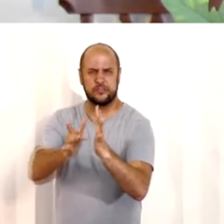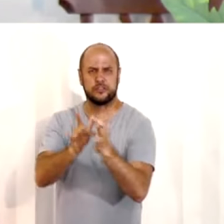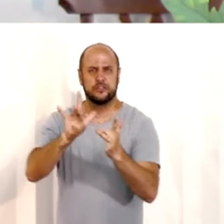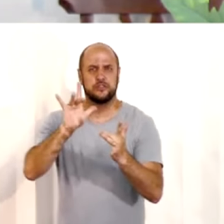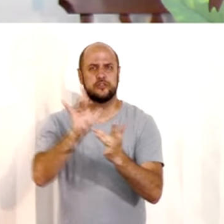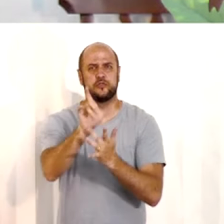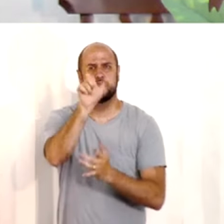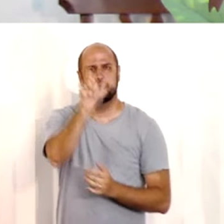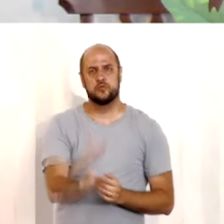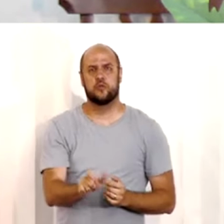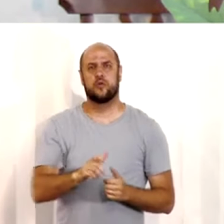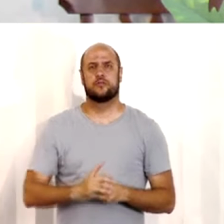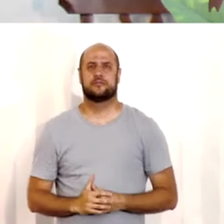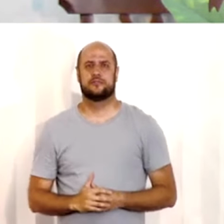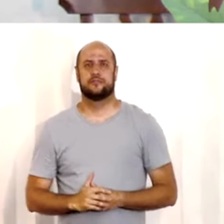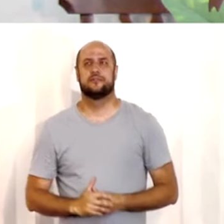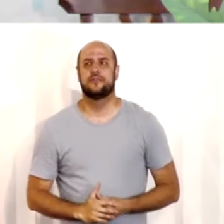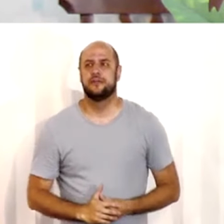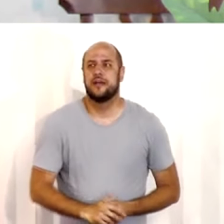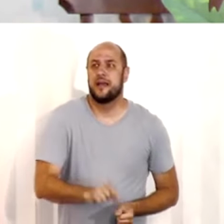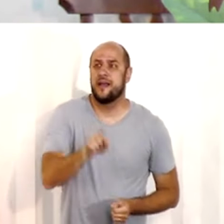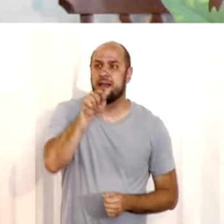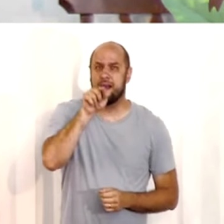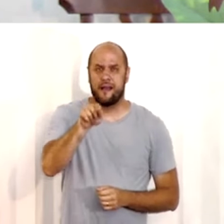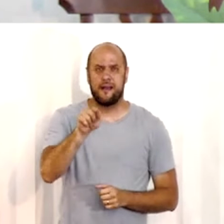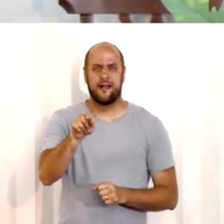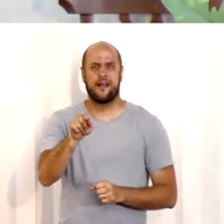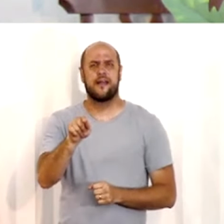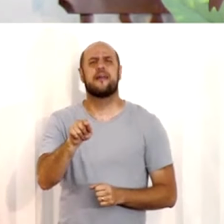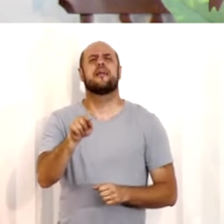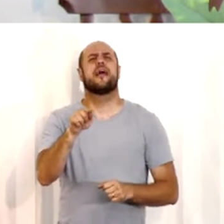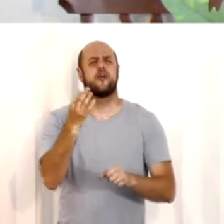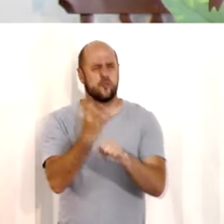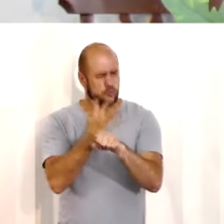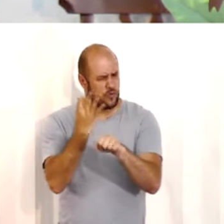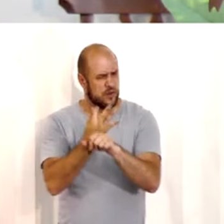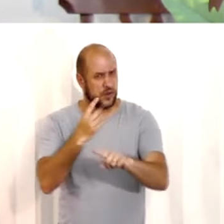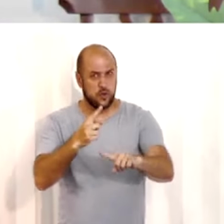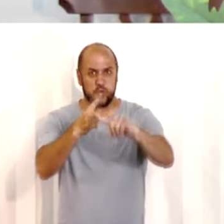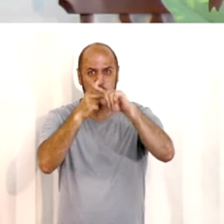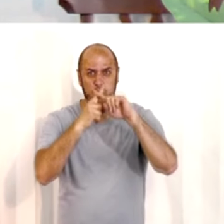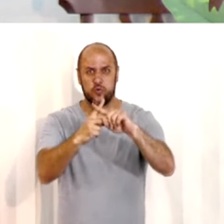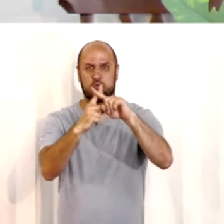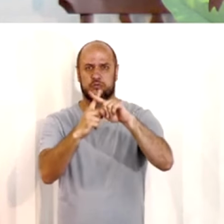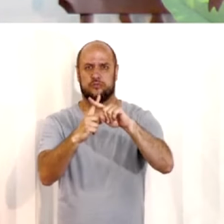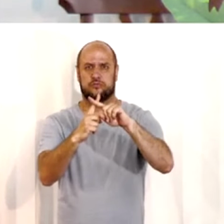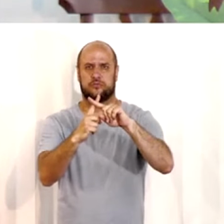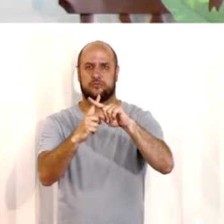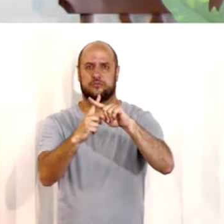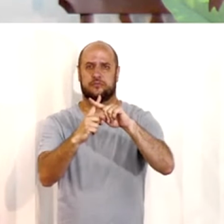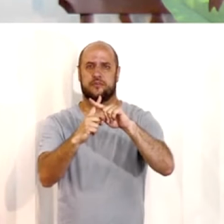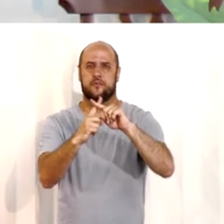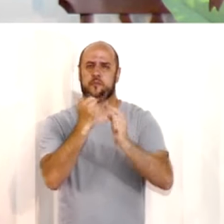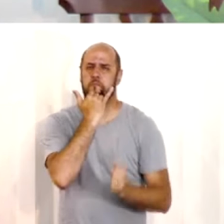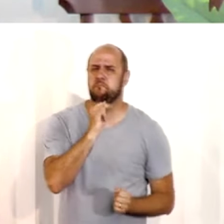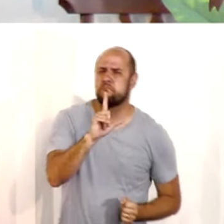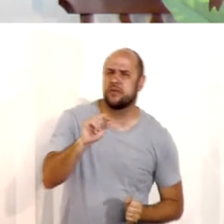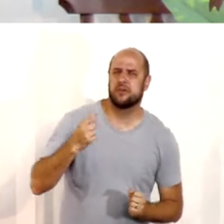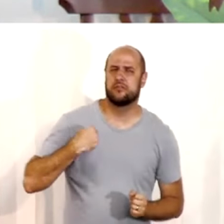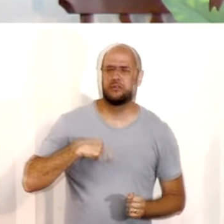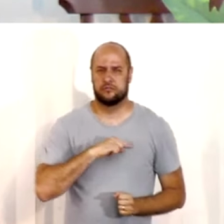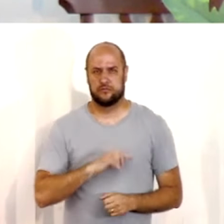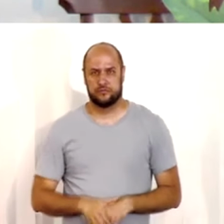alegria que lhe estava proposta, suportou a cruz. Olha a palavra suportar. Para o corredor, o suportar